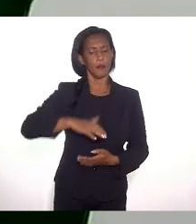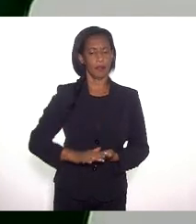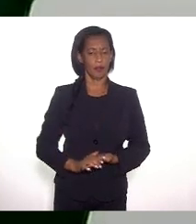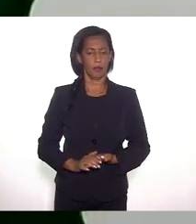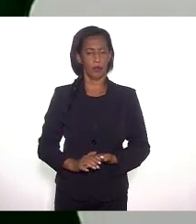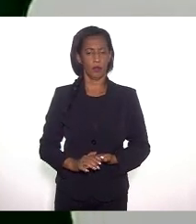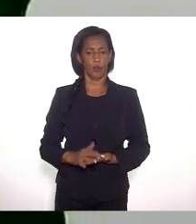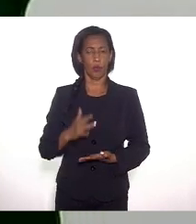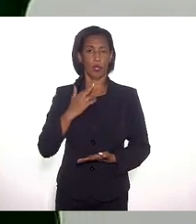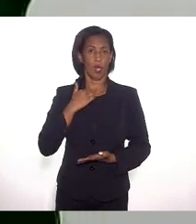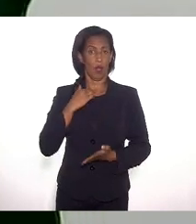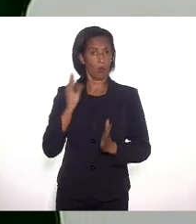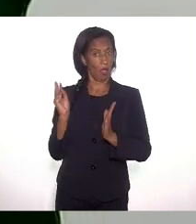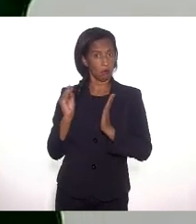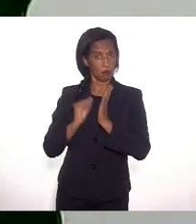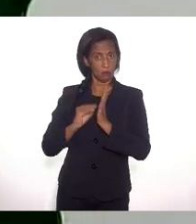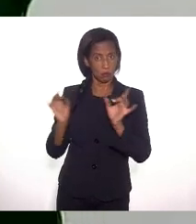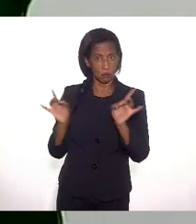não está em vigor é o decreto,